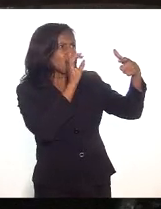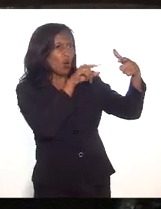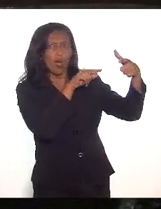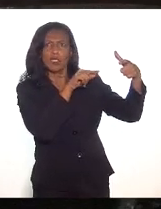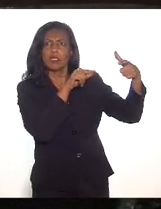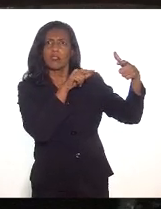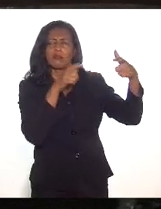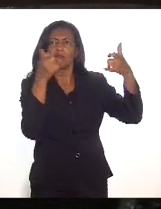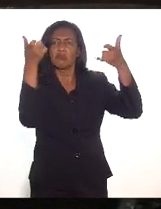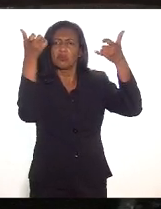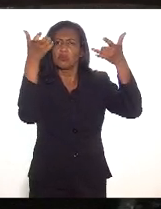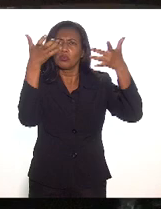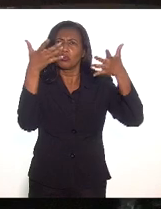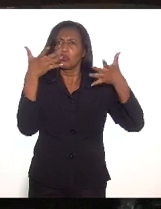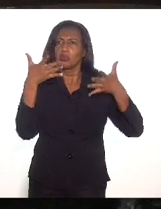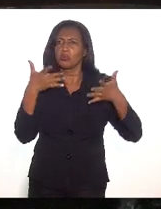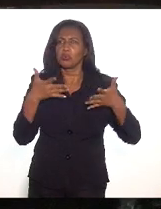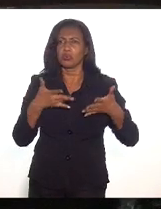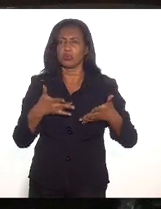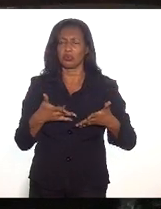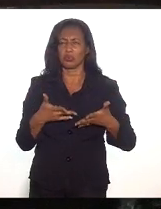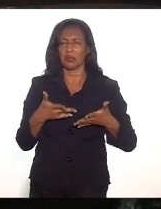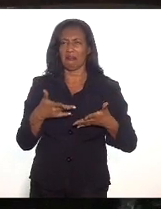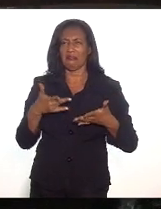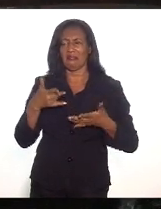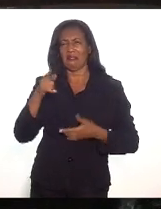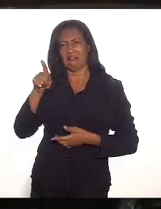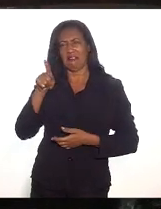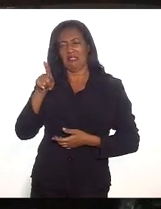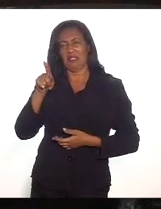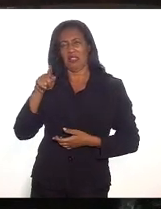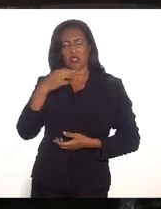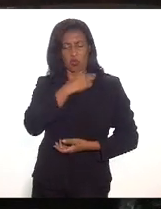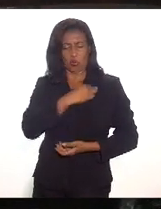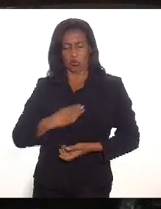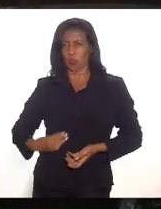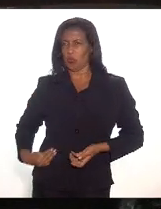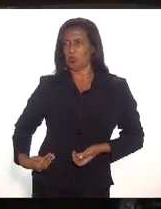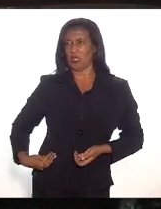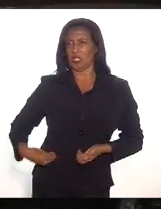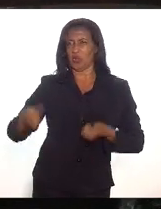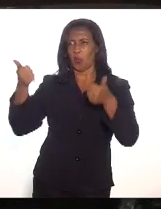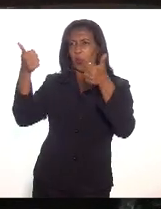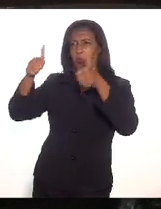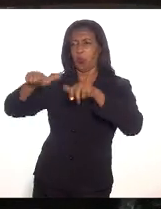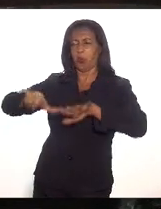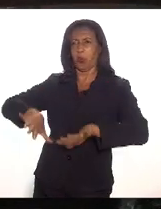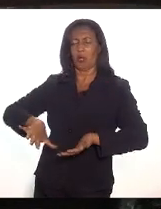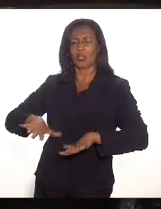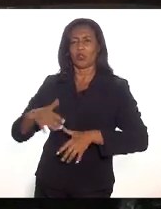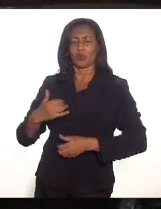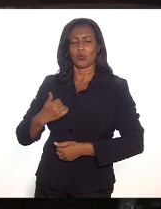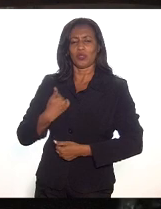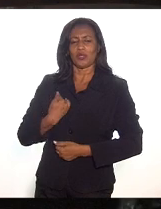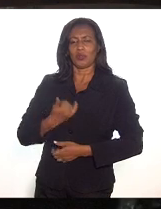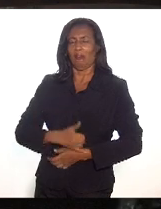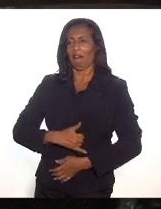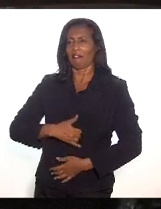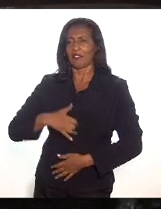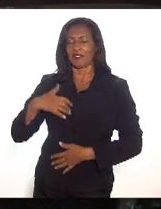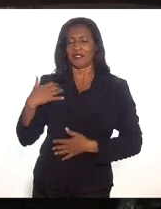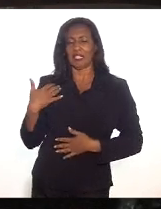teorias neoliberais fracassadas e com seu anseio de querer